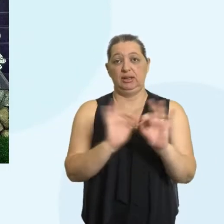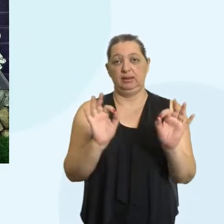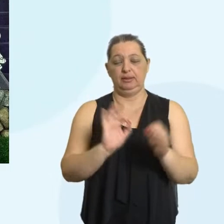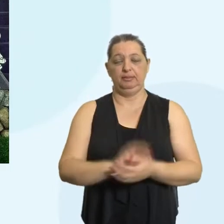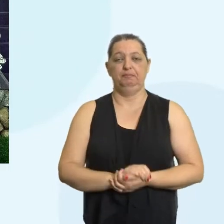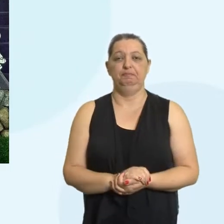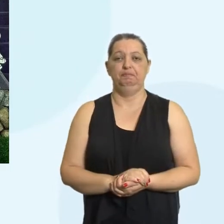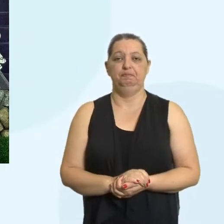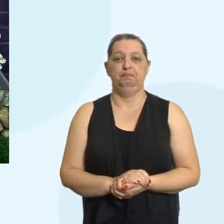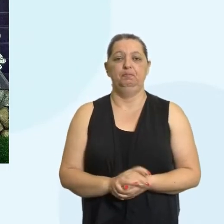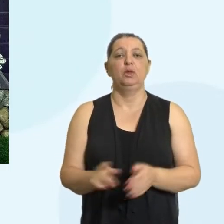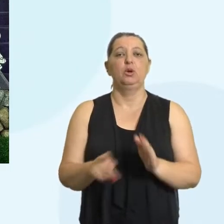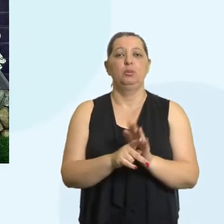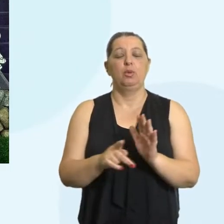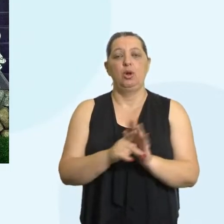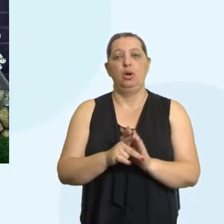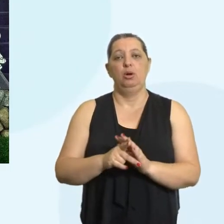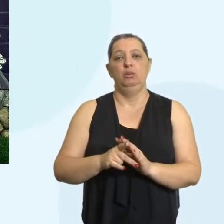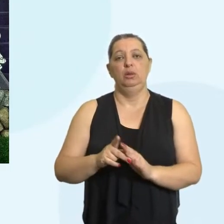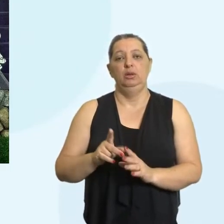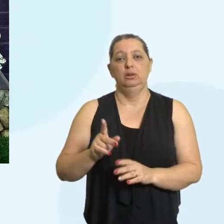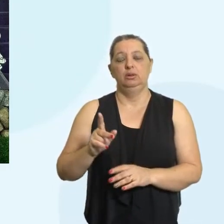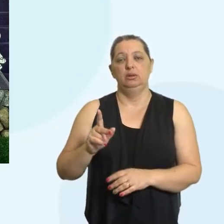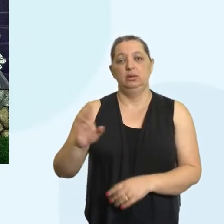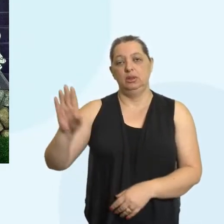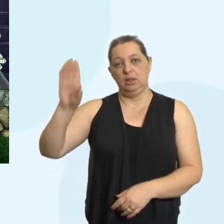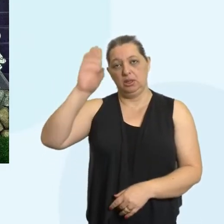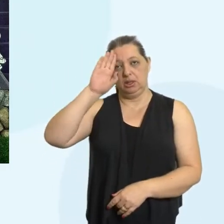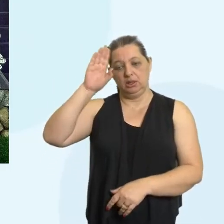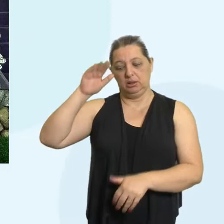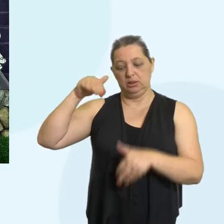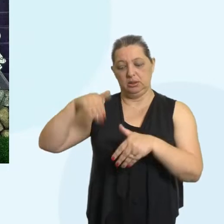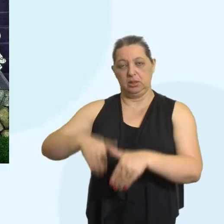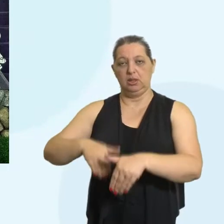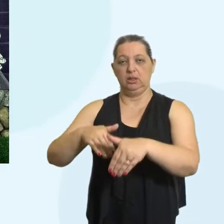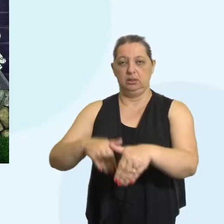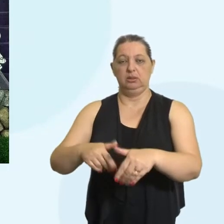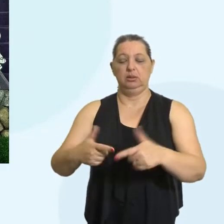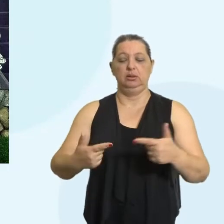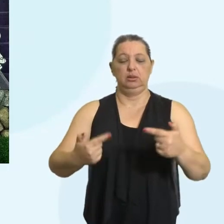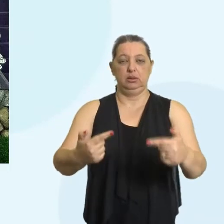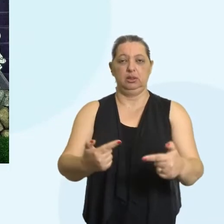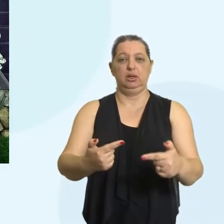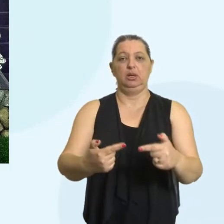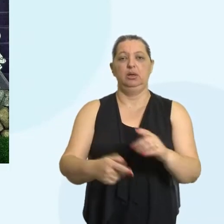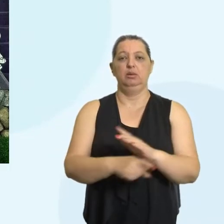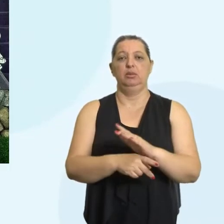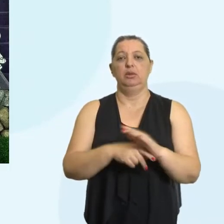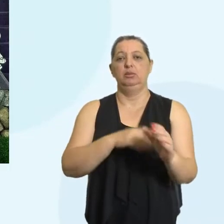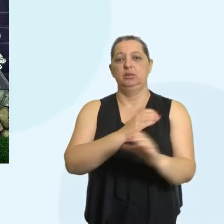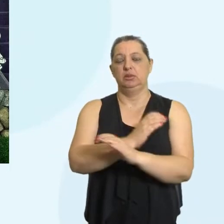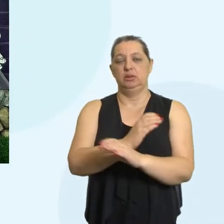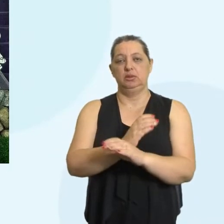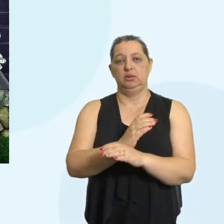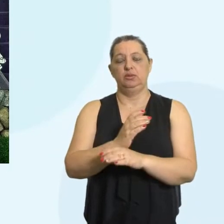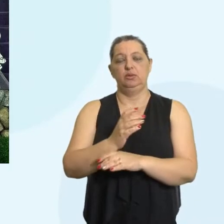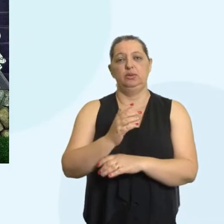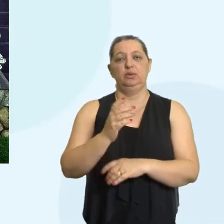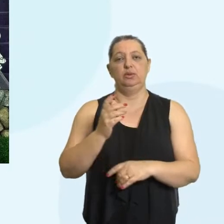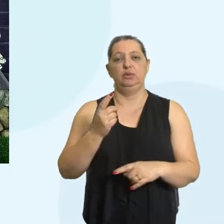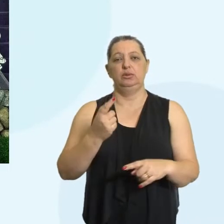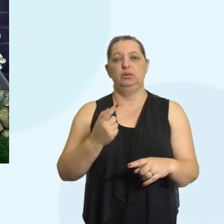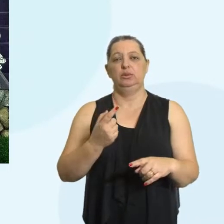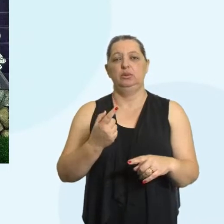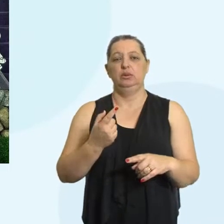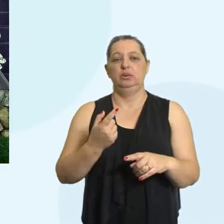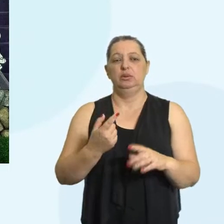foi o exército do General Francisco Franco né na Guerra Civil Espanhola que rezou Key que bombardeou e